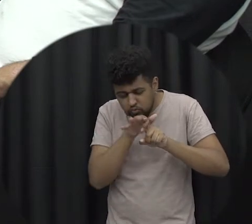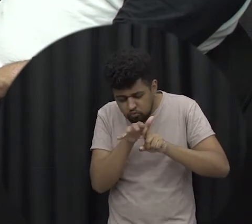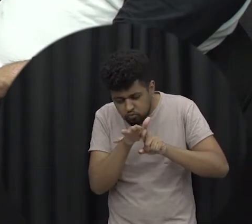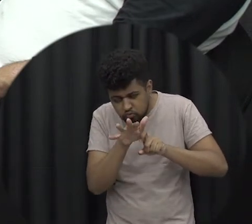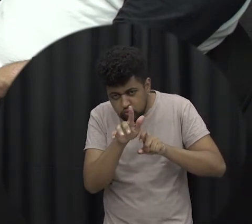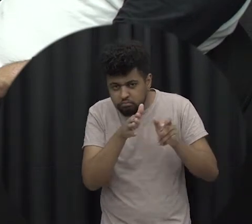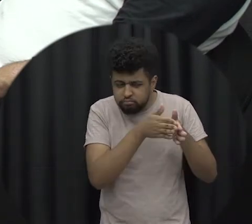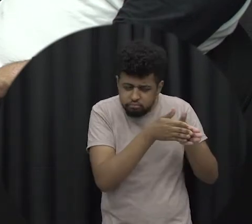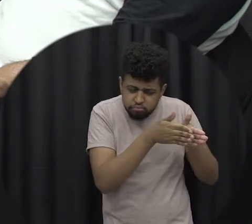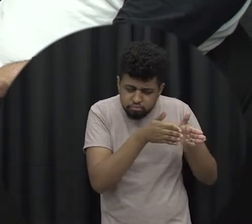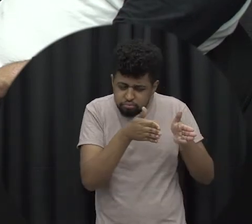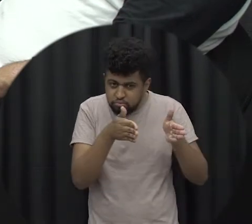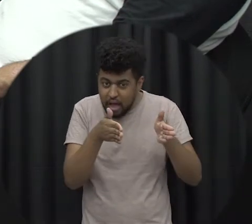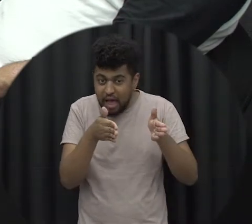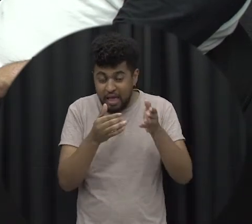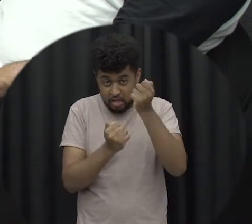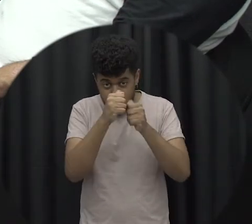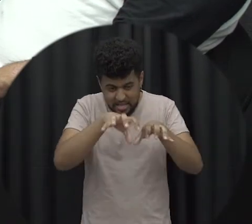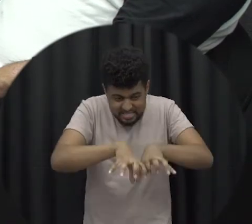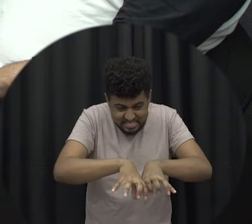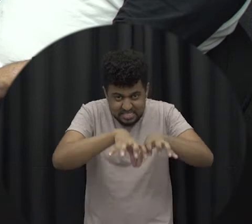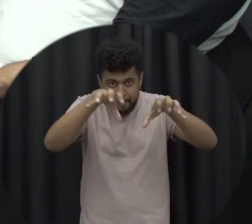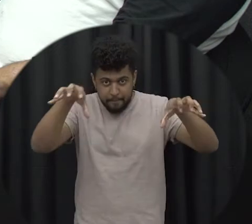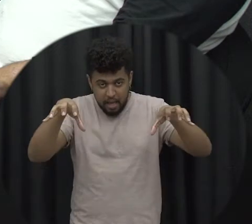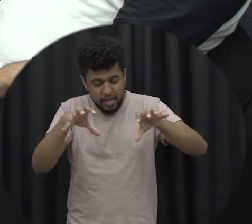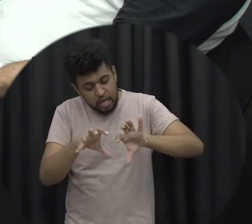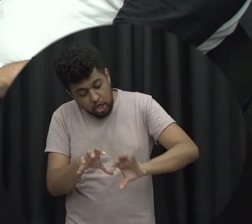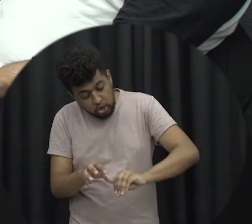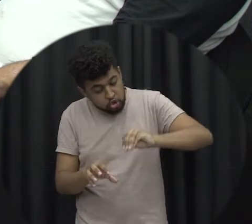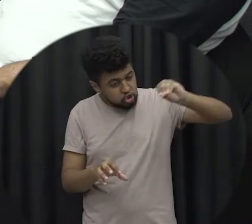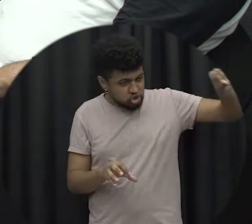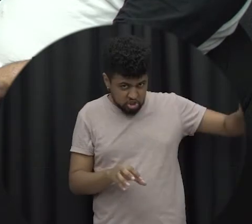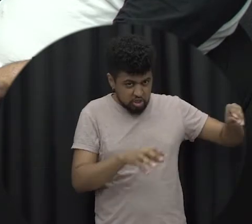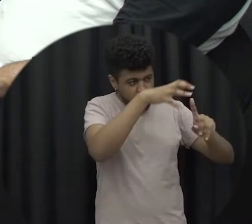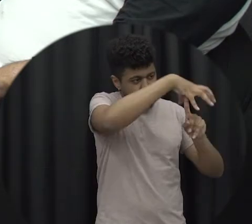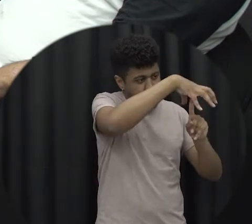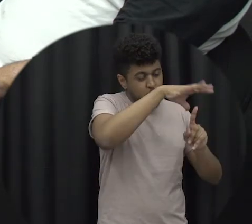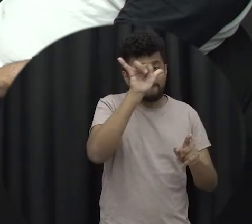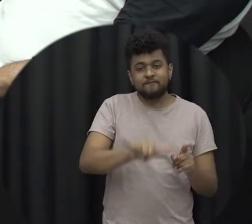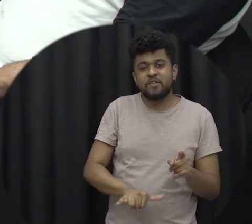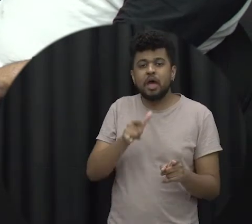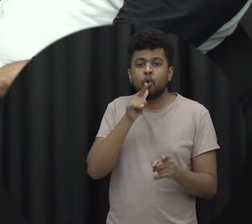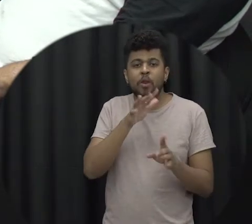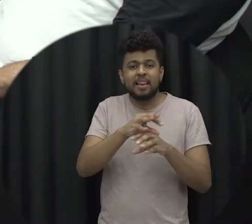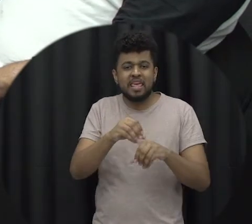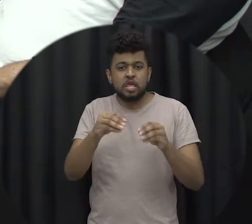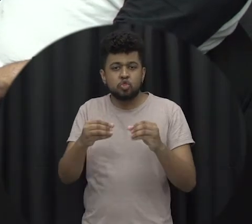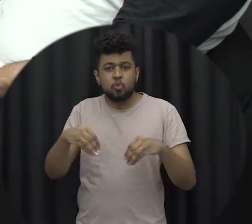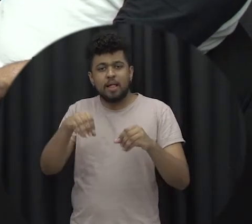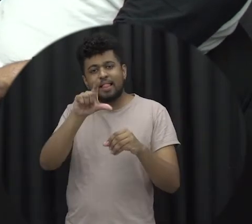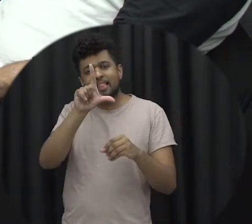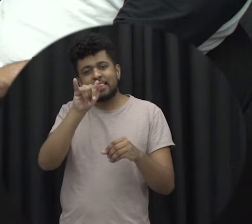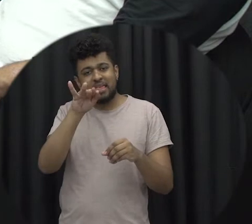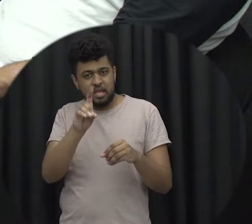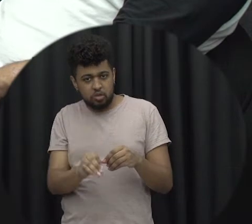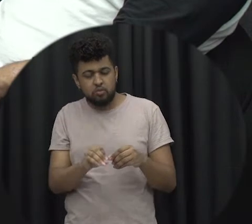de um tempo, a indústria separa. Tira o fungo, fica com o líquido. Então, aquele líquido é o segredo. E aí, passa por processos